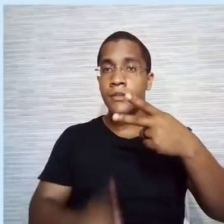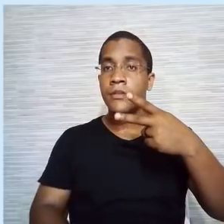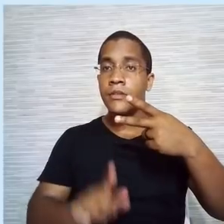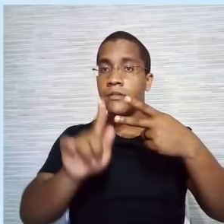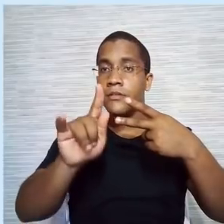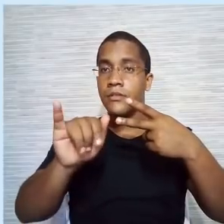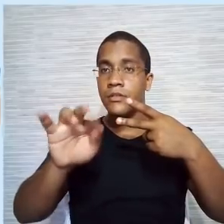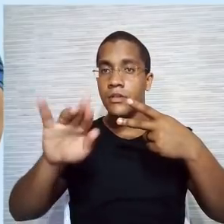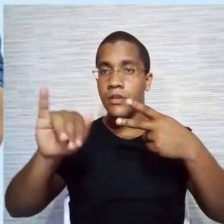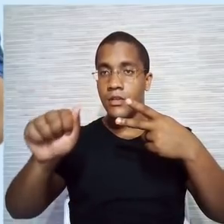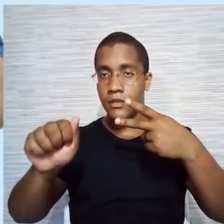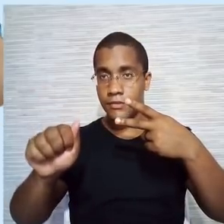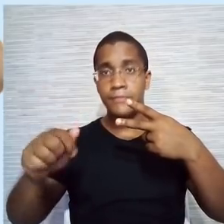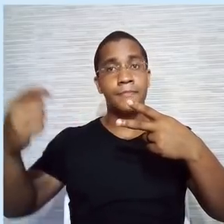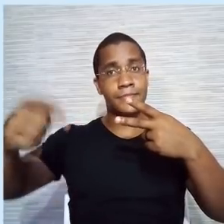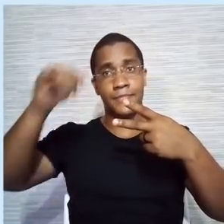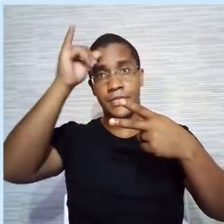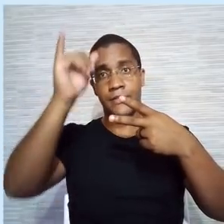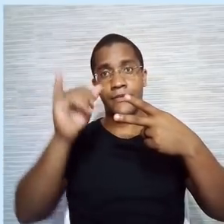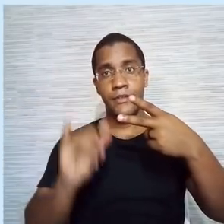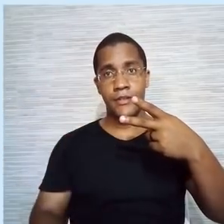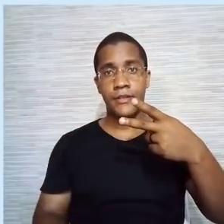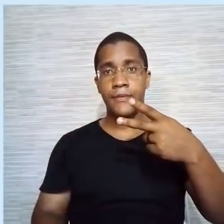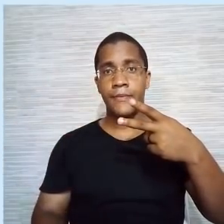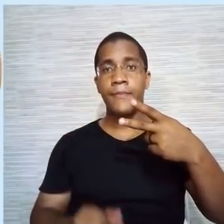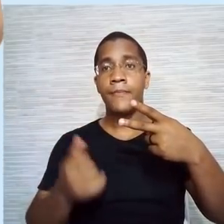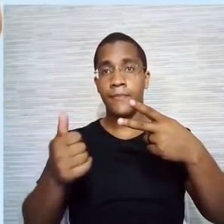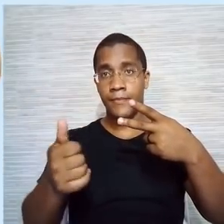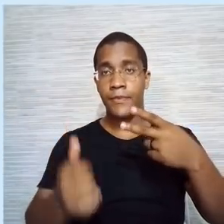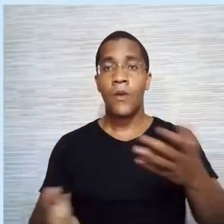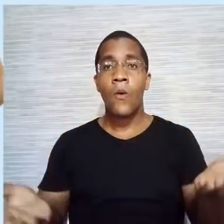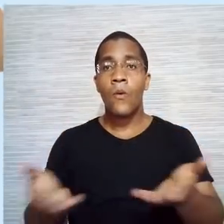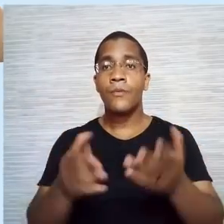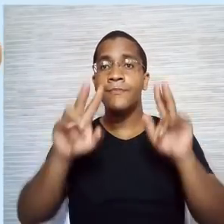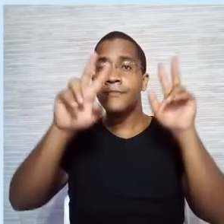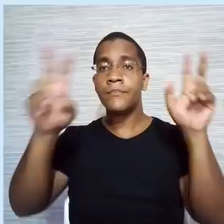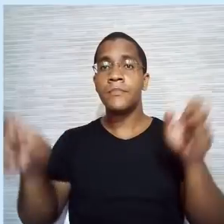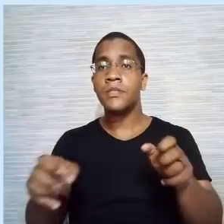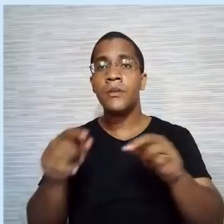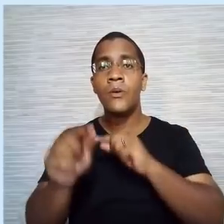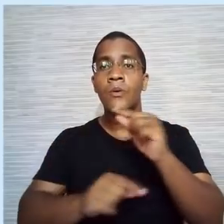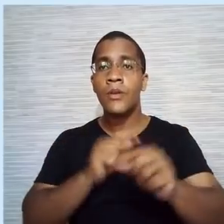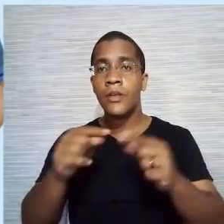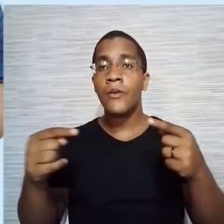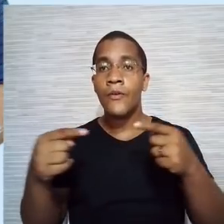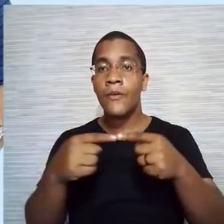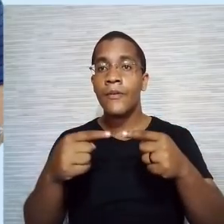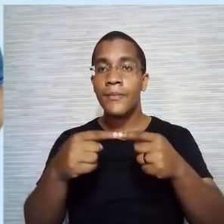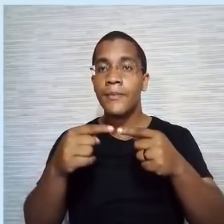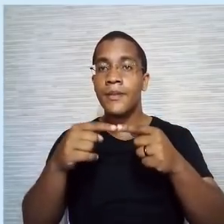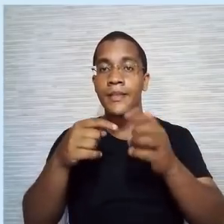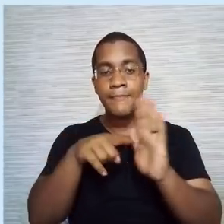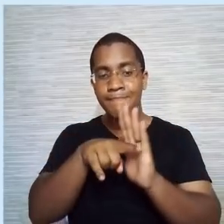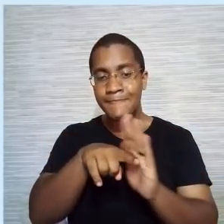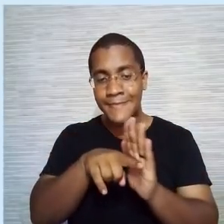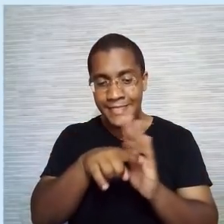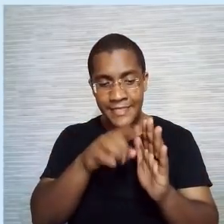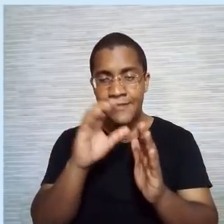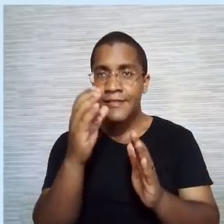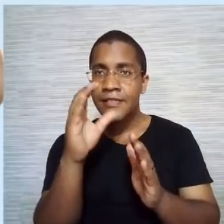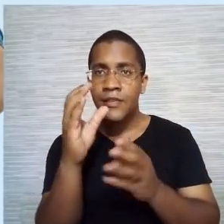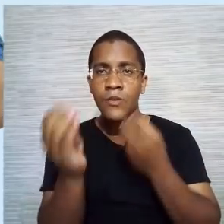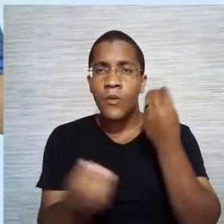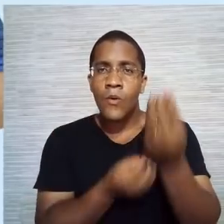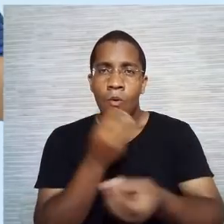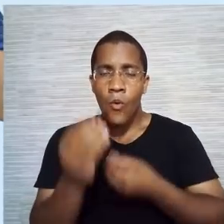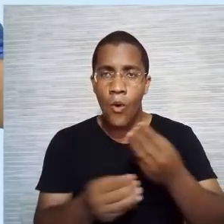essa caminhada que hoje coloquei para vocês, expus sobre o que é a pesquisa científica no fundamental,